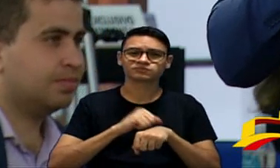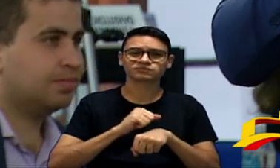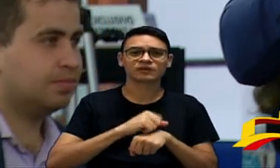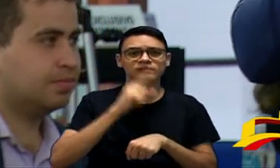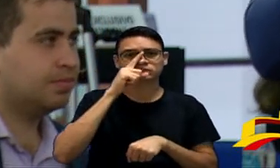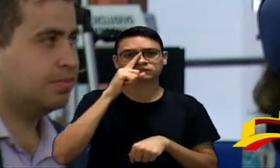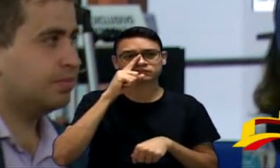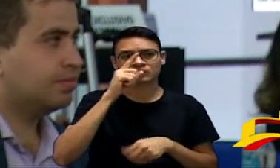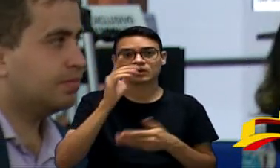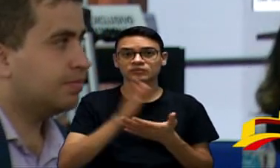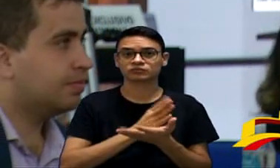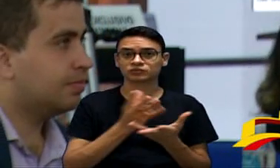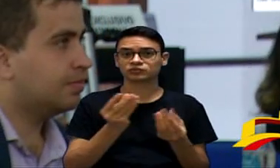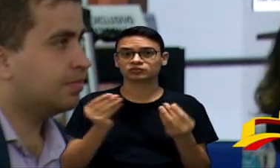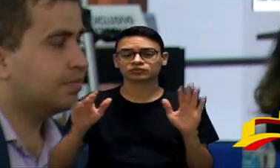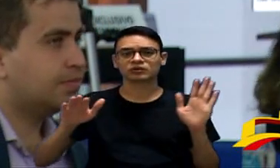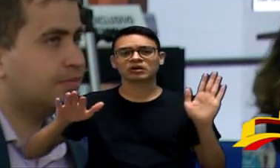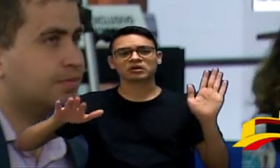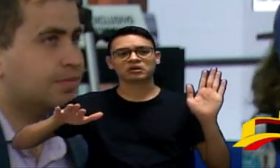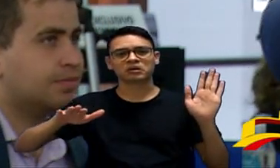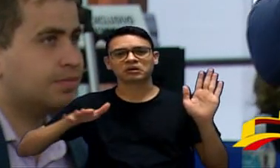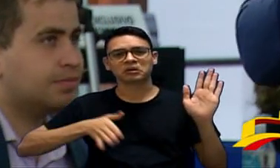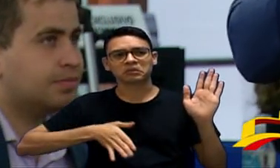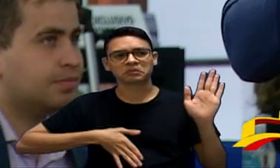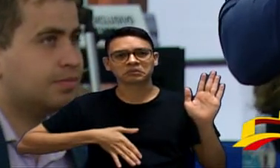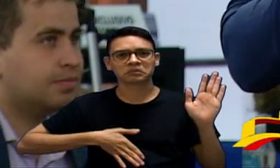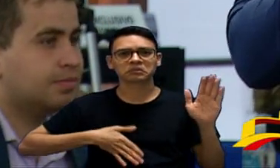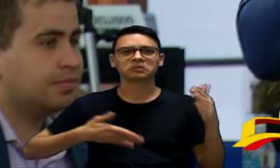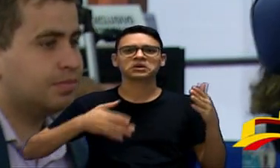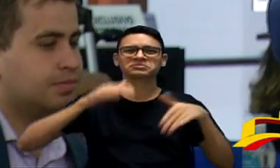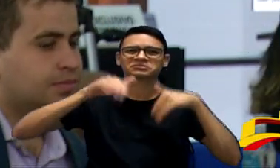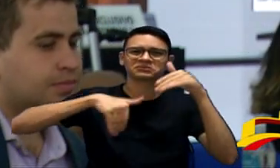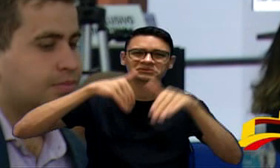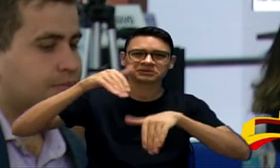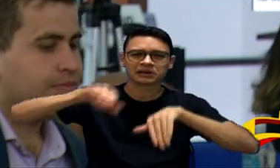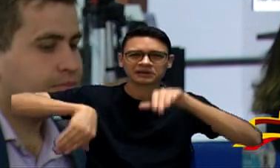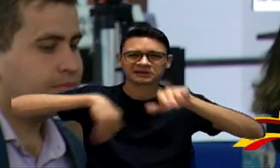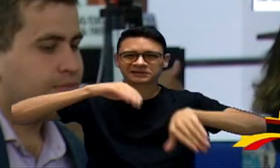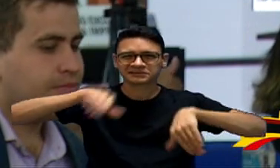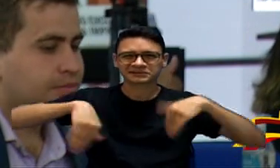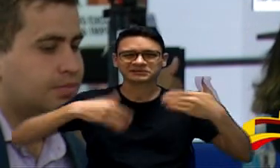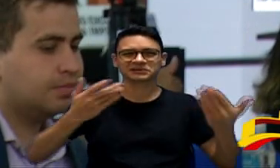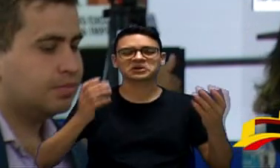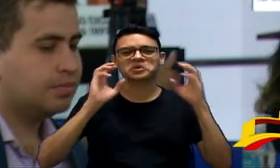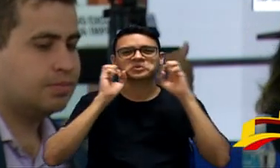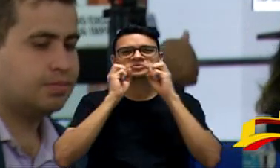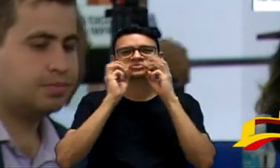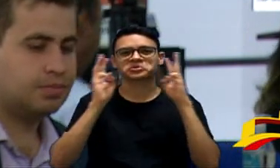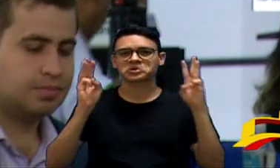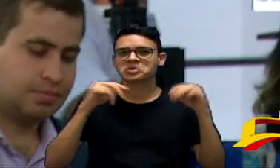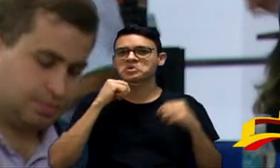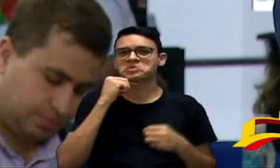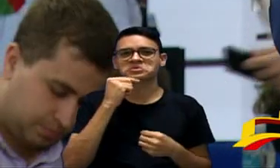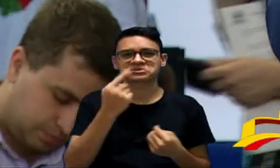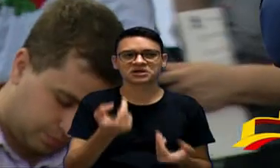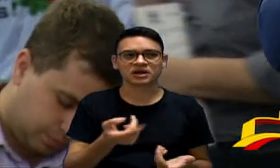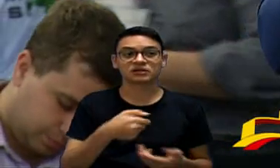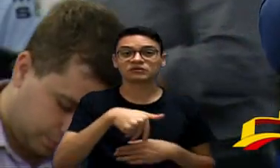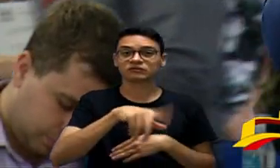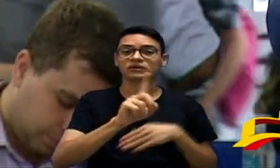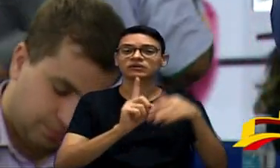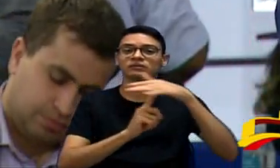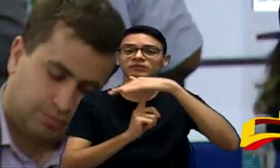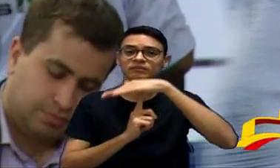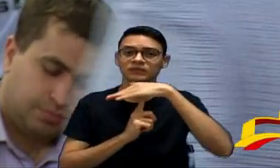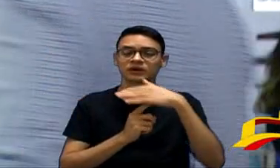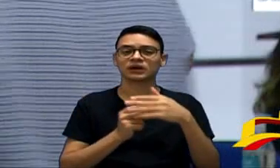clube, claro, ir numa academia, ir numa show, natação, numa casa de show. Que cobra... Então ele vai num parque público, Yara. Se tiver um